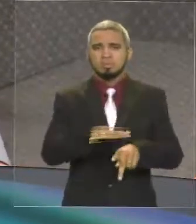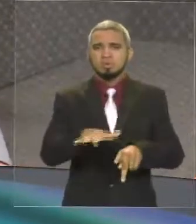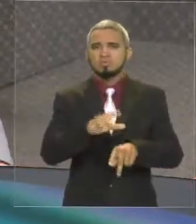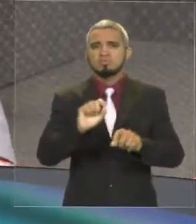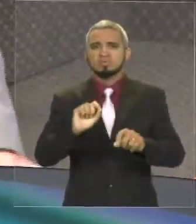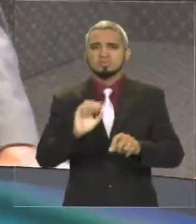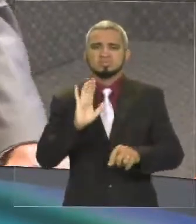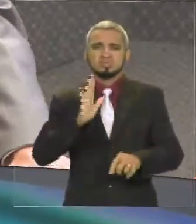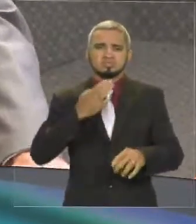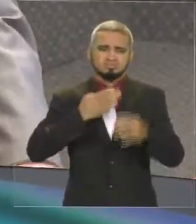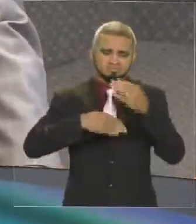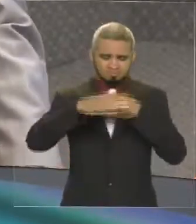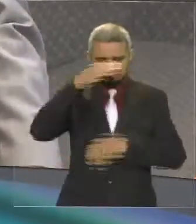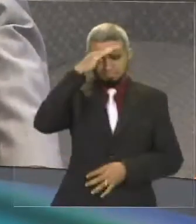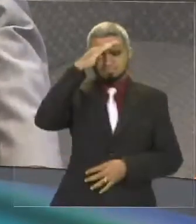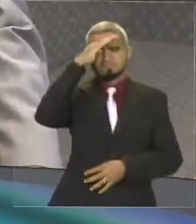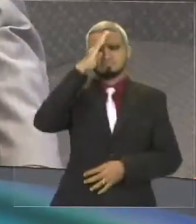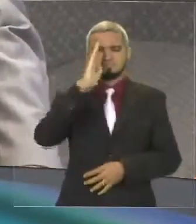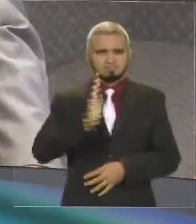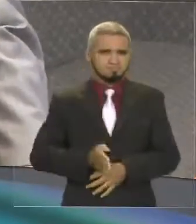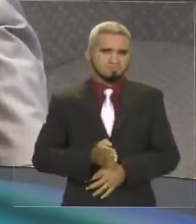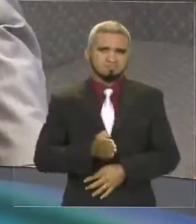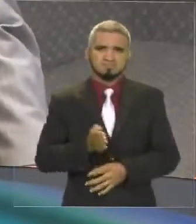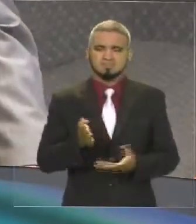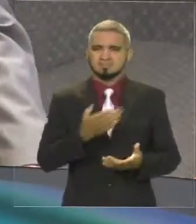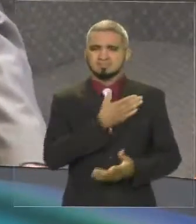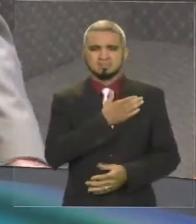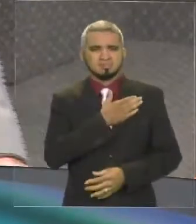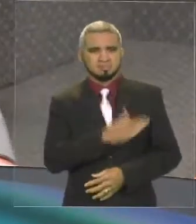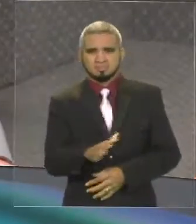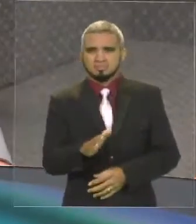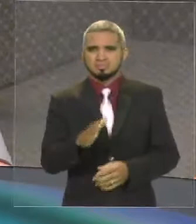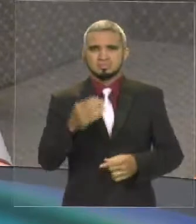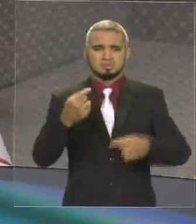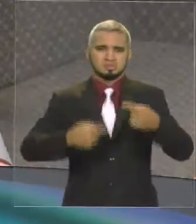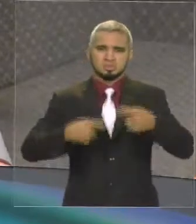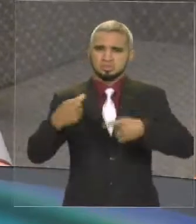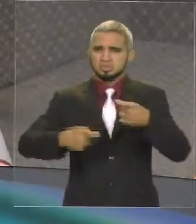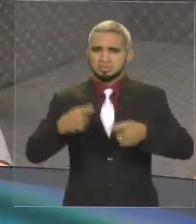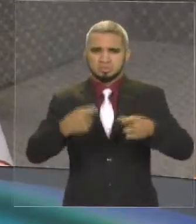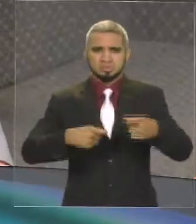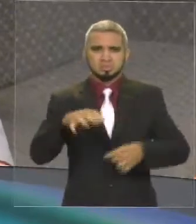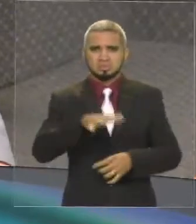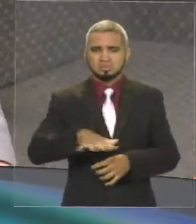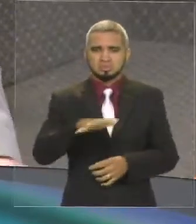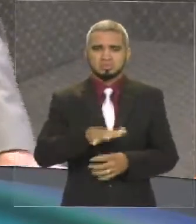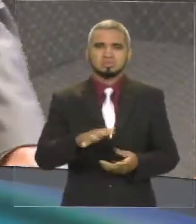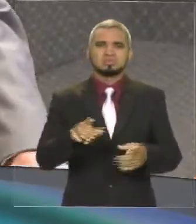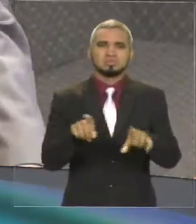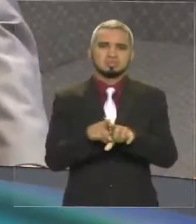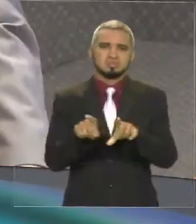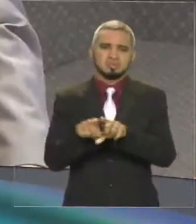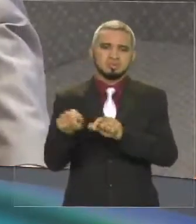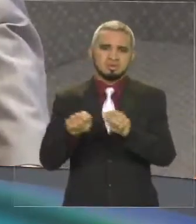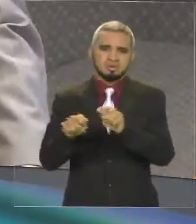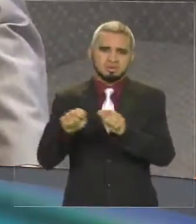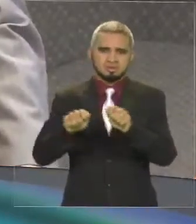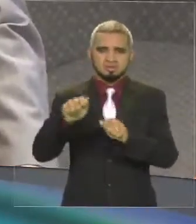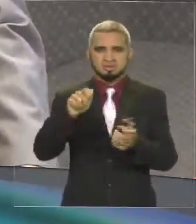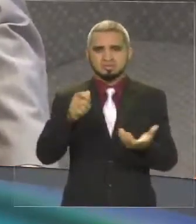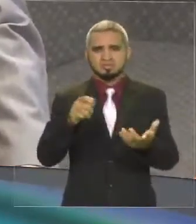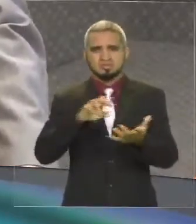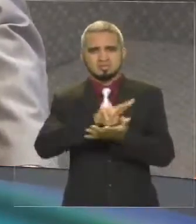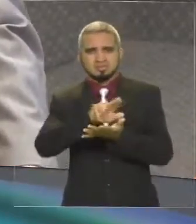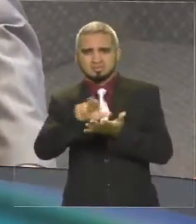brasileira com a política, com os políticos, com os administradores, e em função